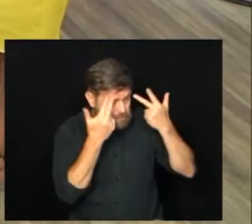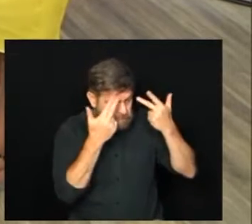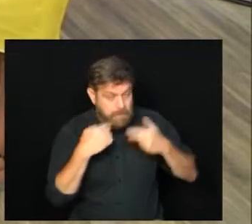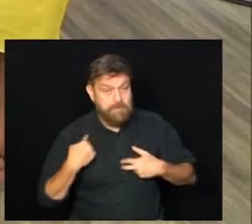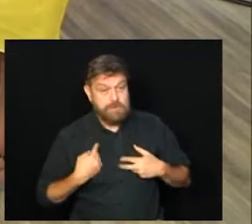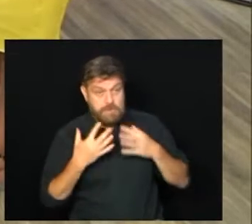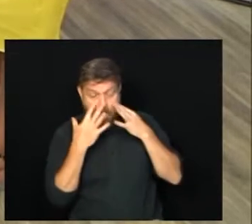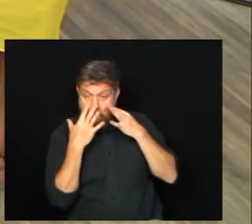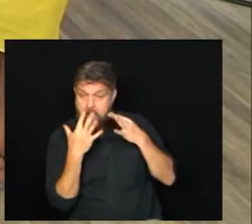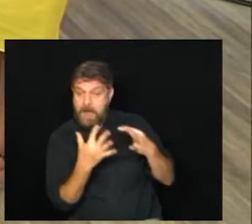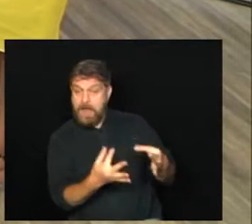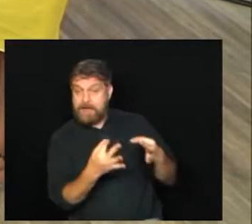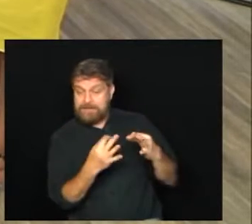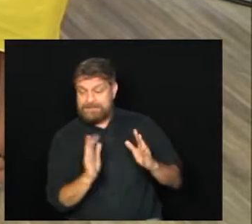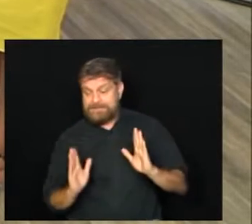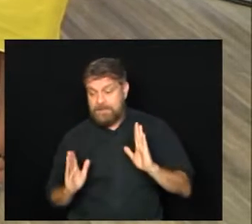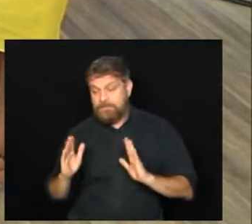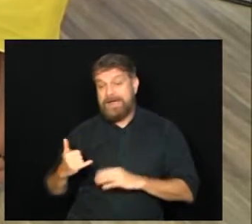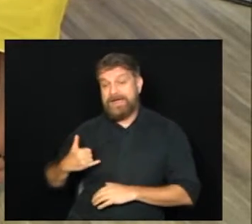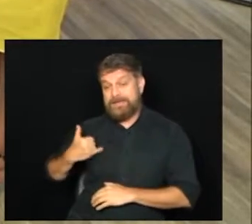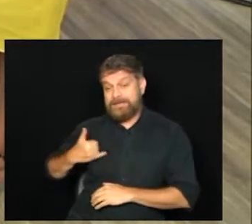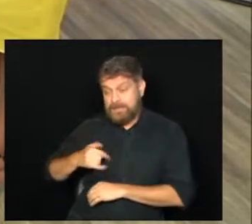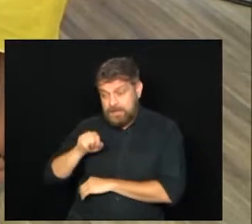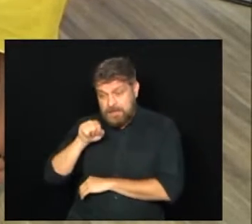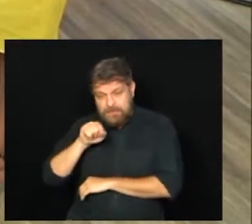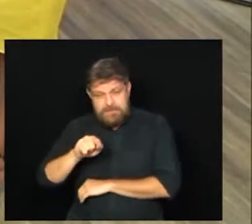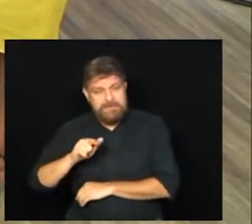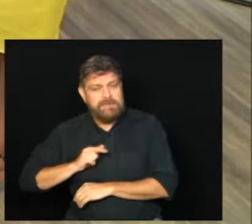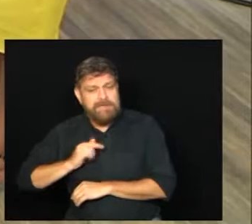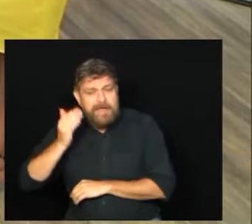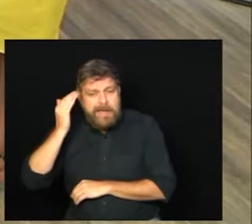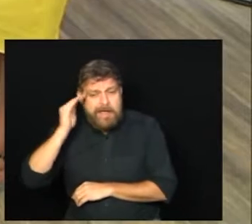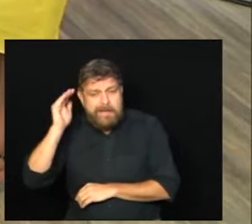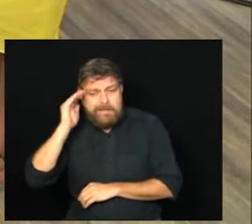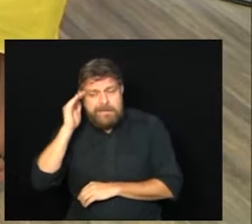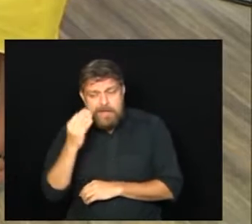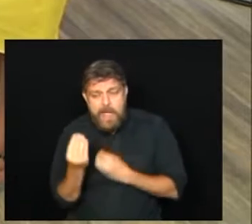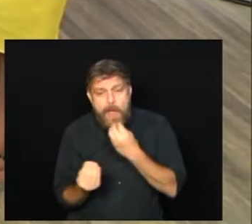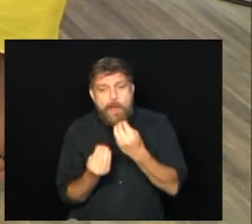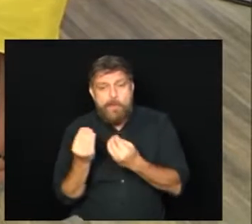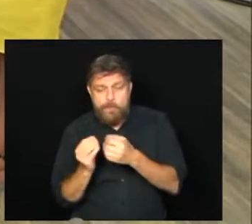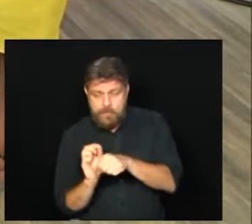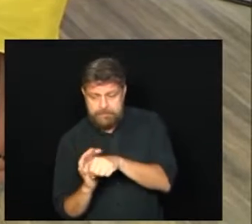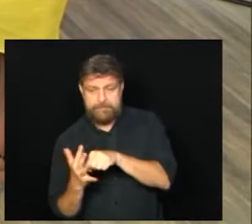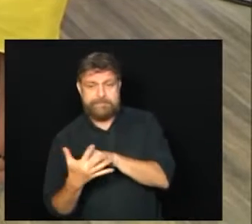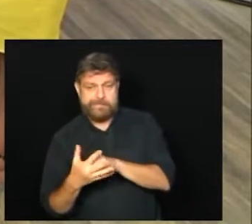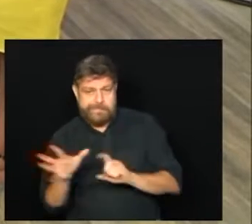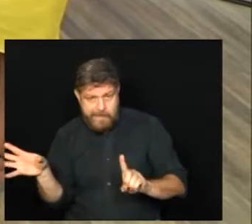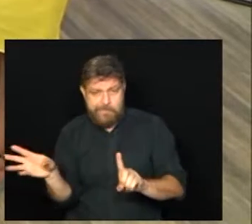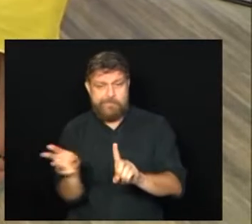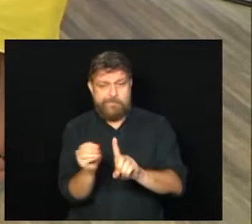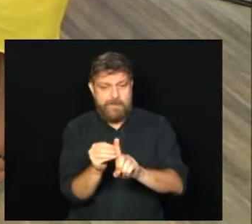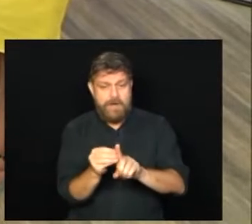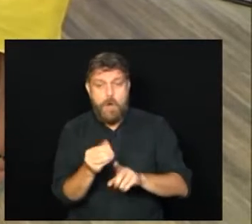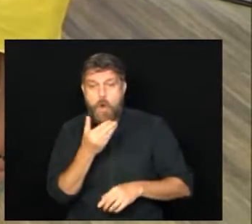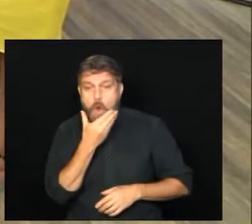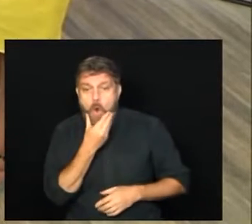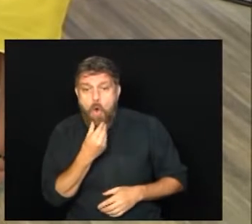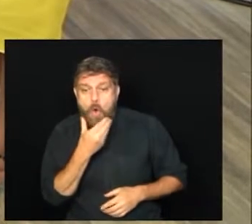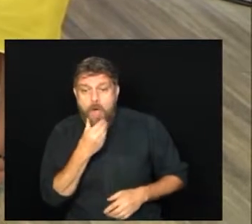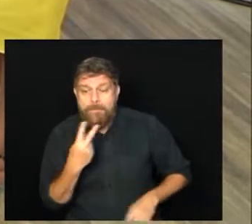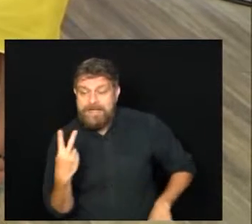chama atenção aqui para a faixa etária, para você ter uma noção de como que essa doença atinge as pessoas. Homem de